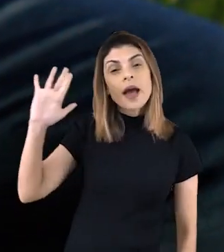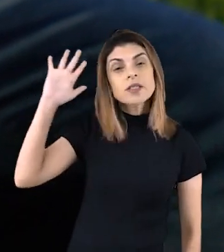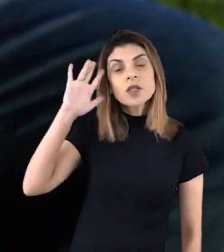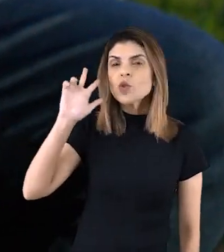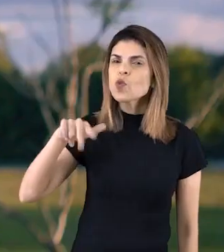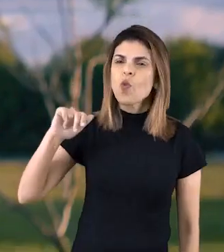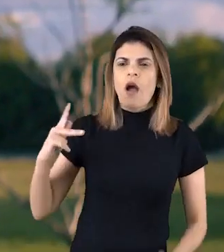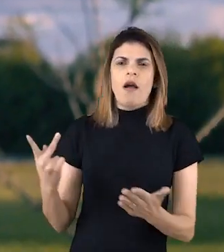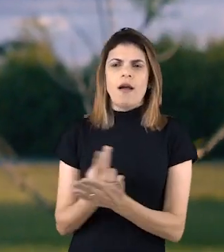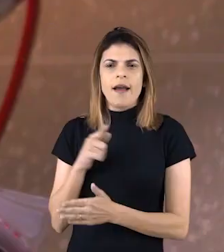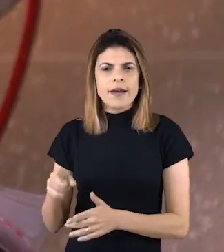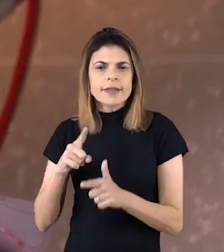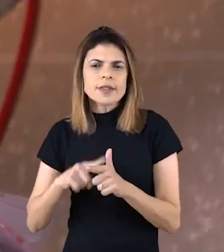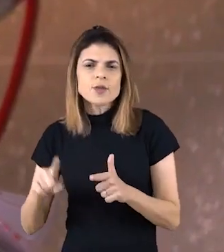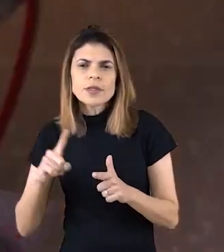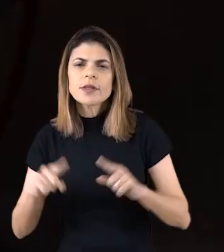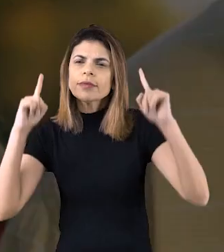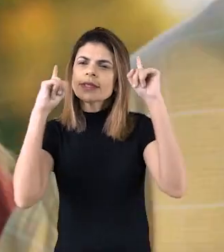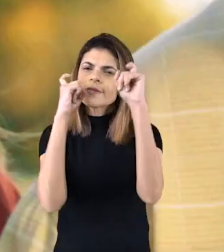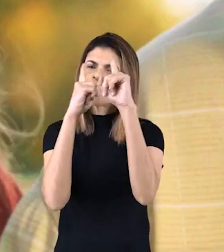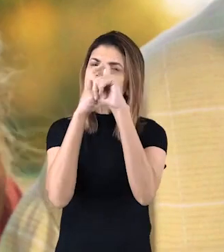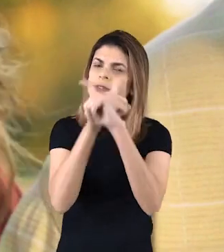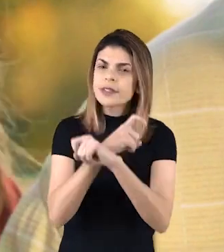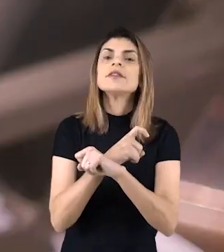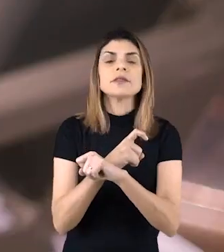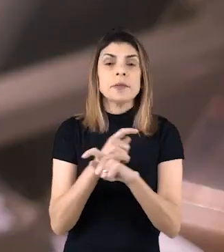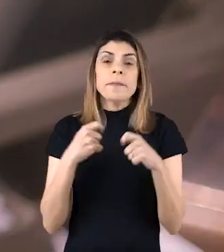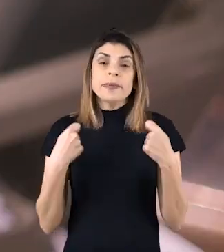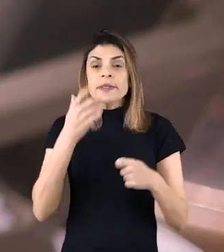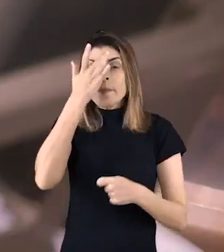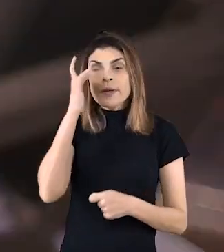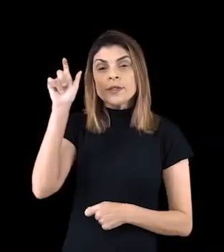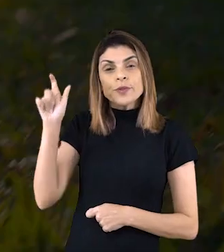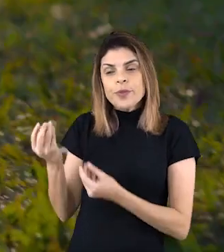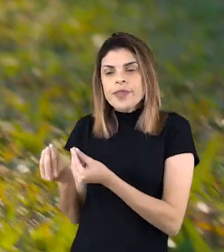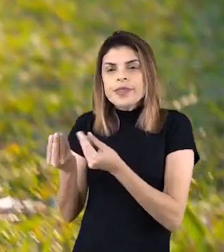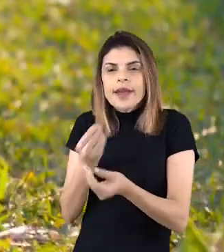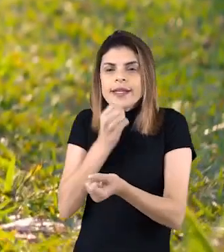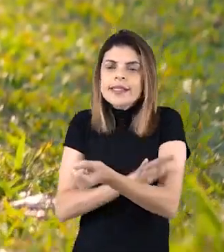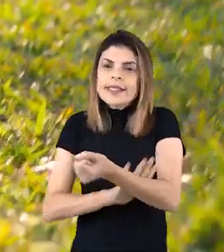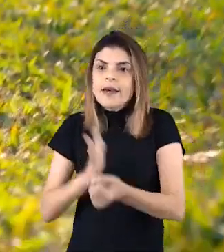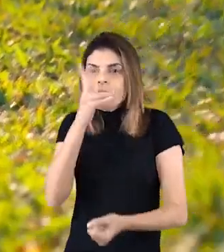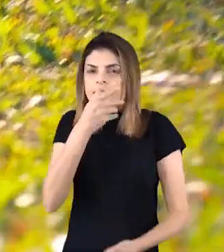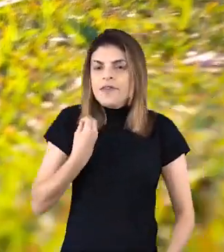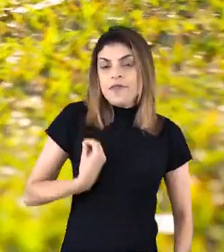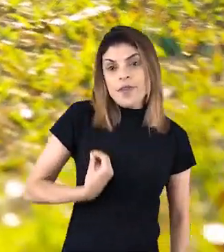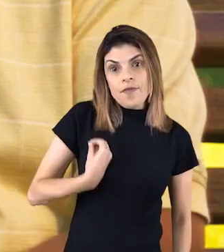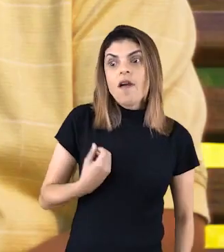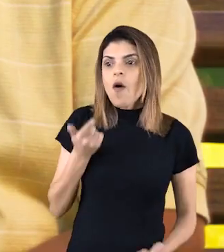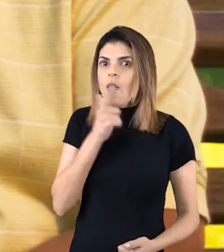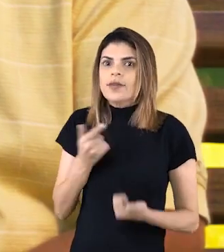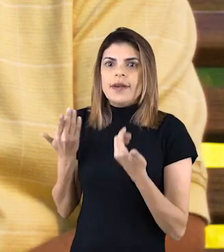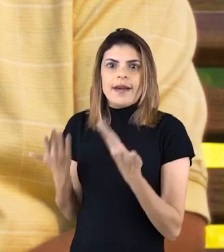Nunca imaginei que iríamos passar por isso. O meu filho, num momento tão delicado, necessitando de doações de sangue para viver. Graças ao